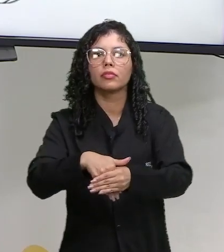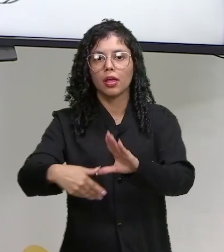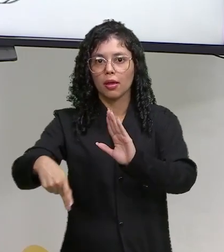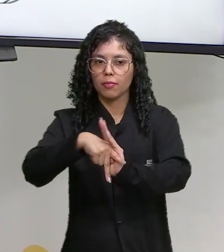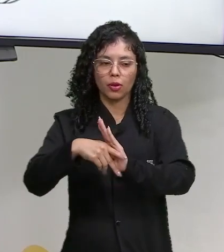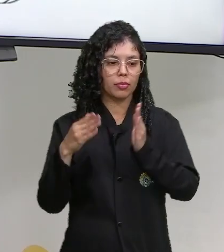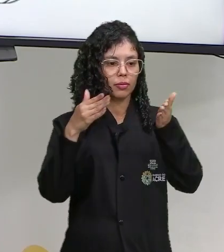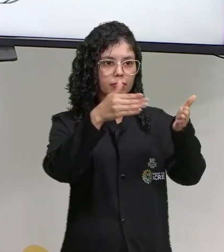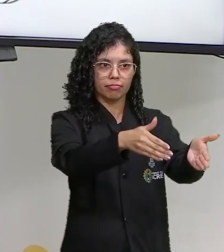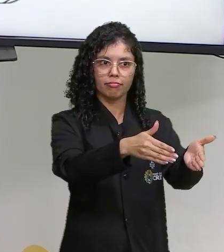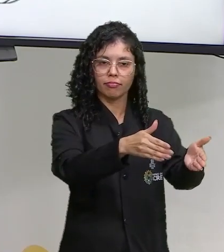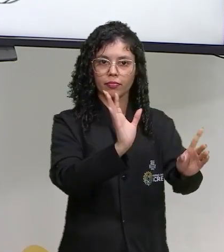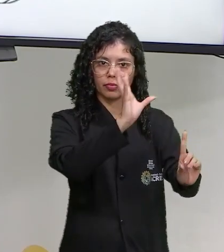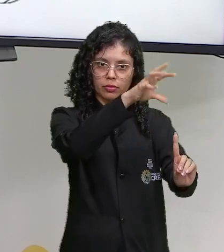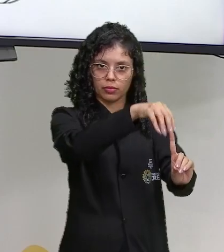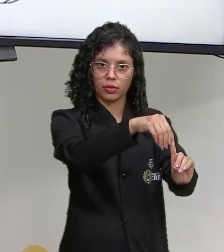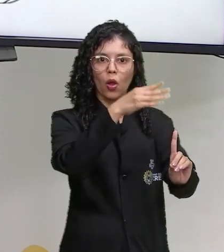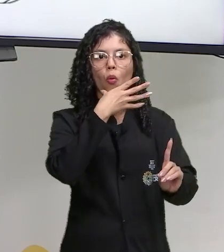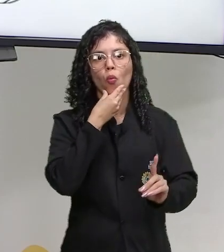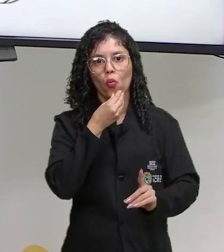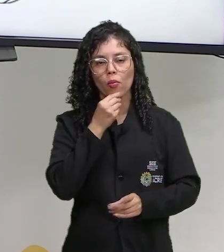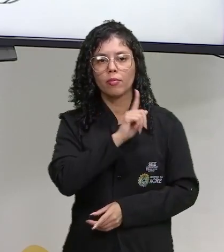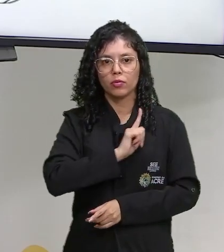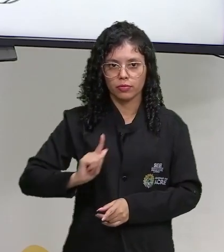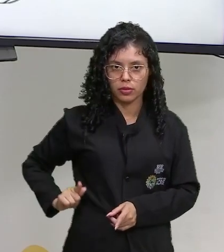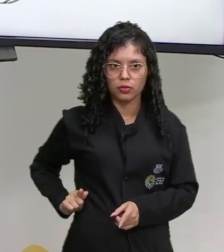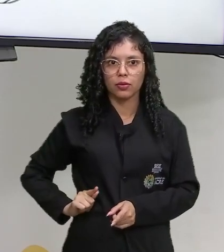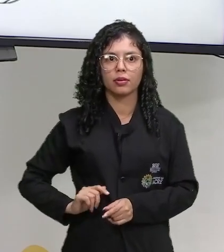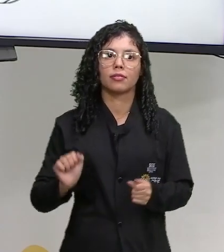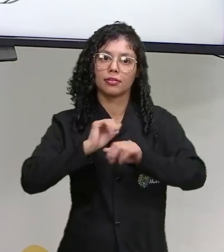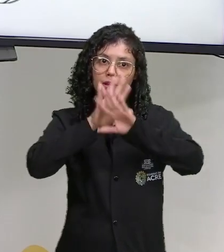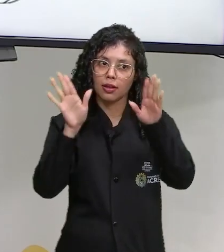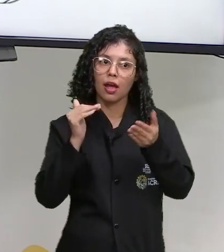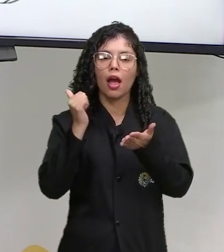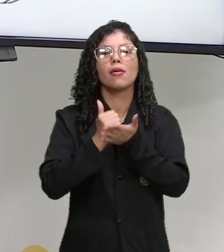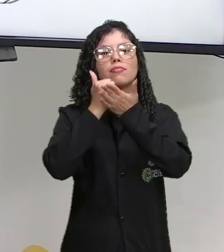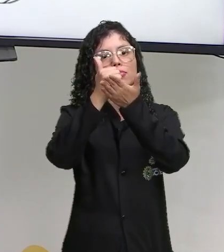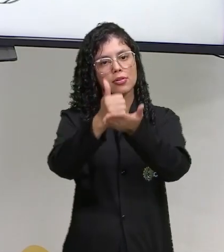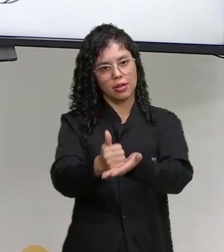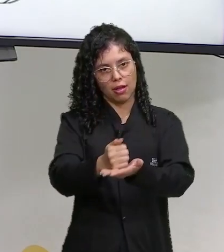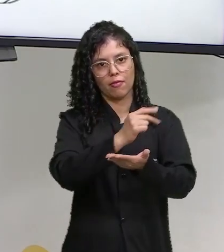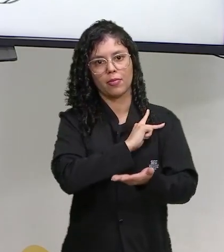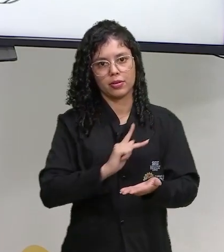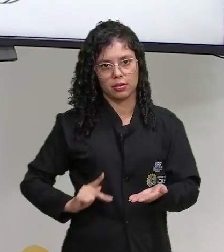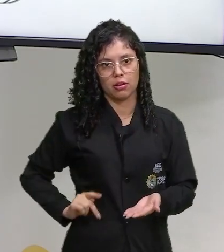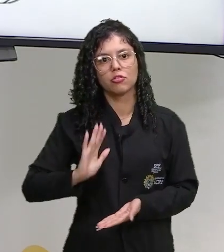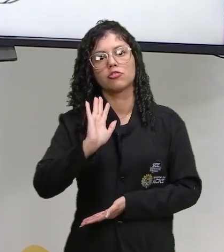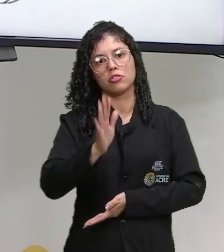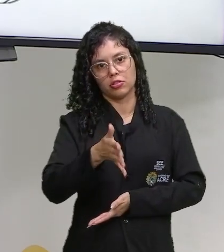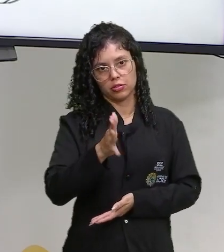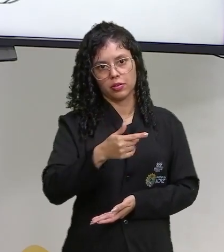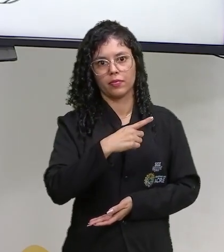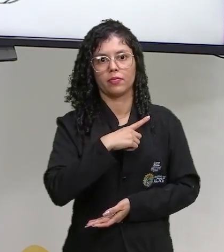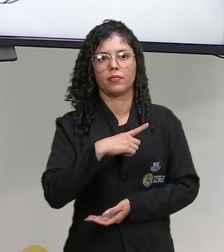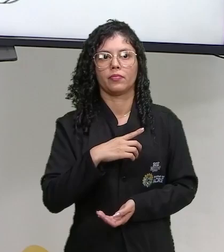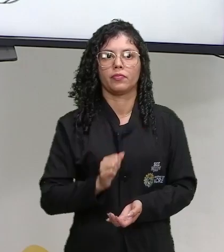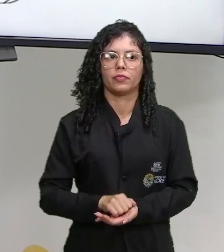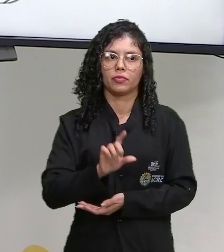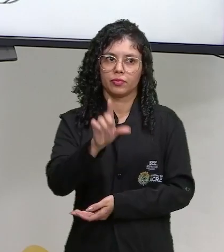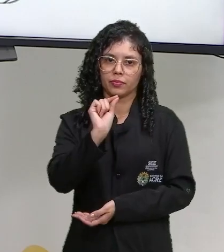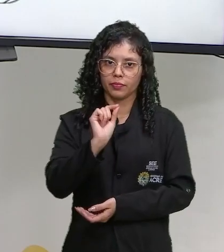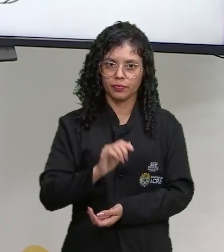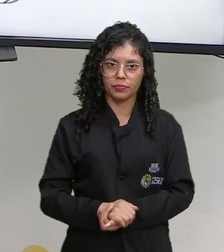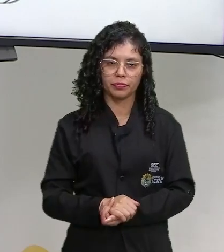determinado candidato, a governador, que por sua vez apoiava um presidente que já teria sido previamente